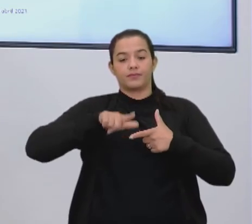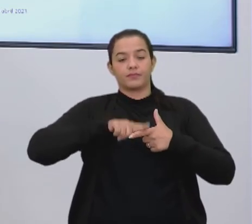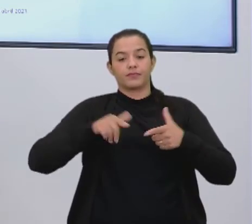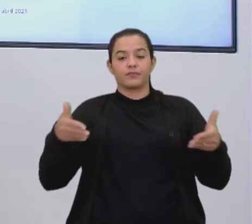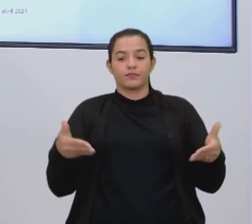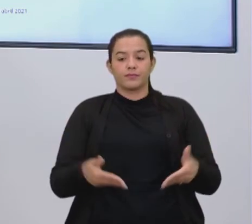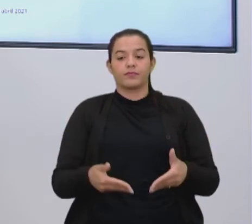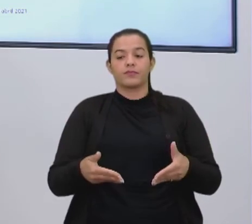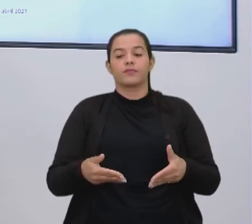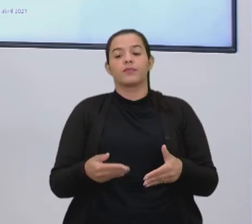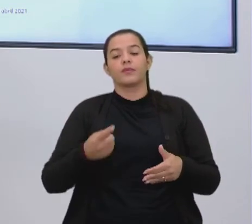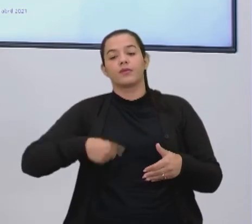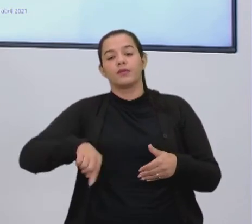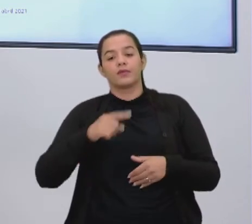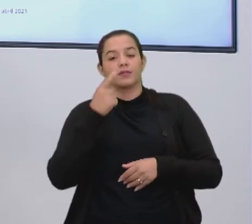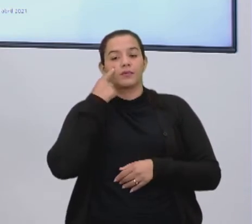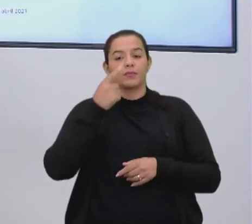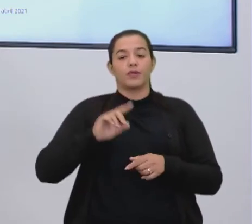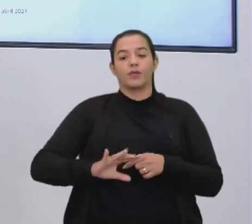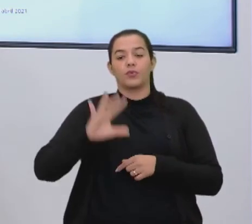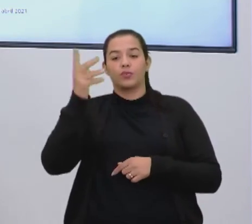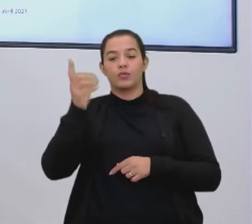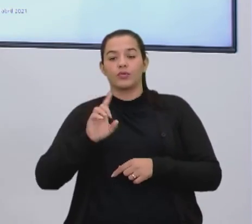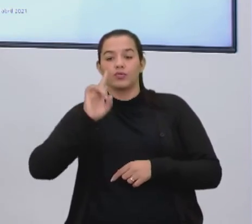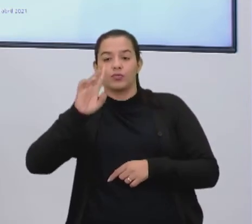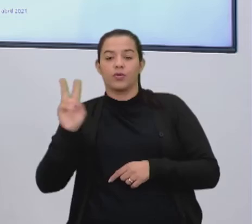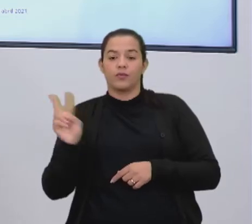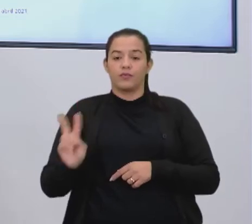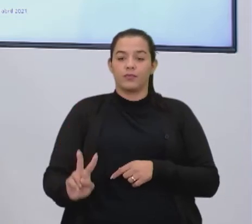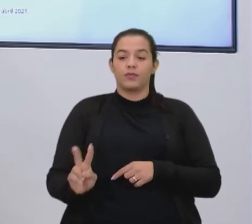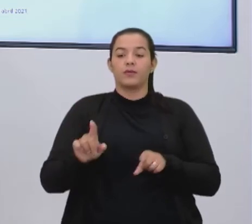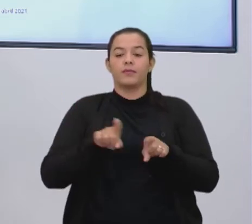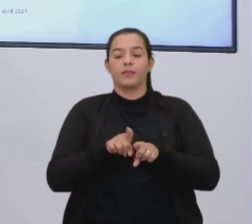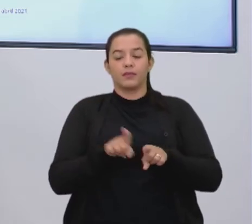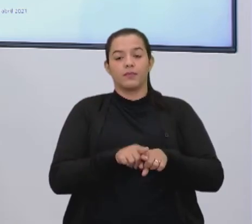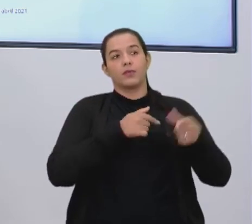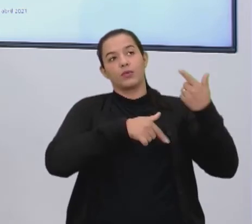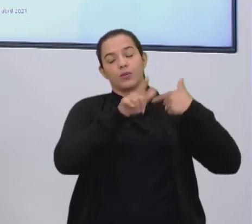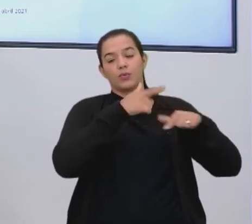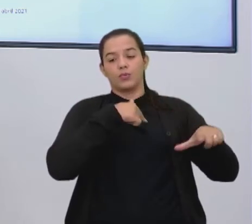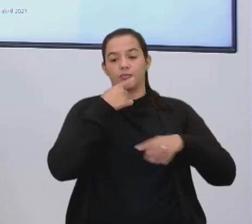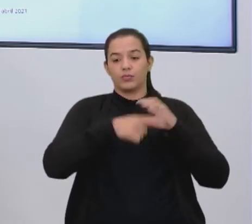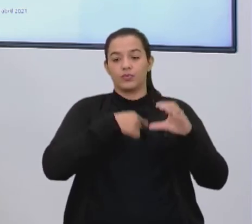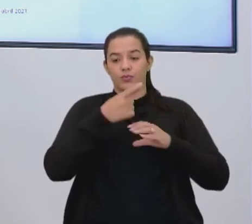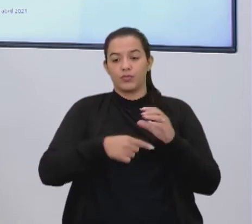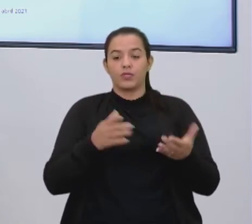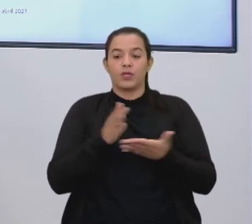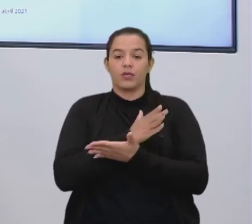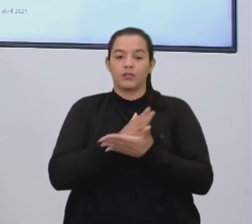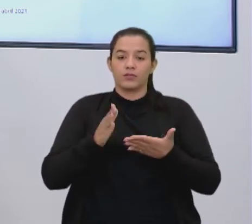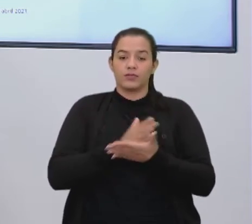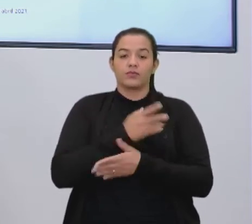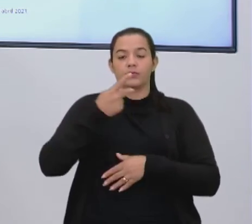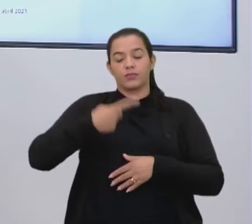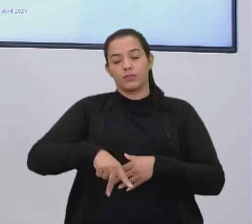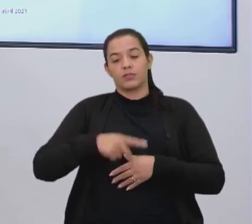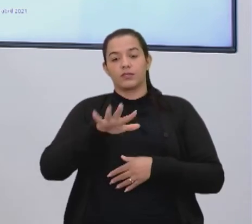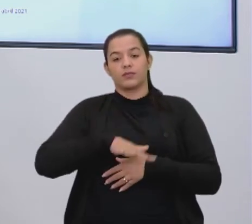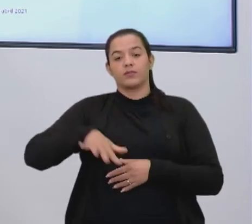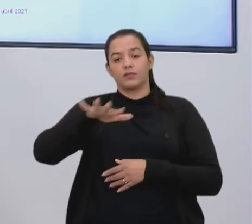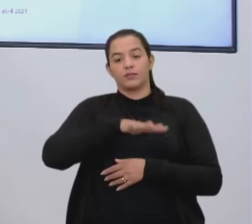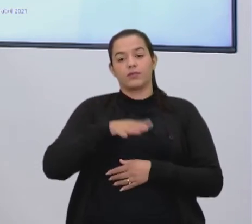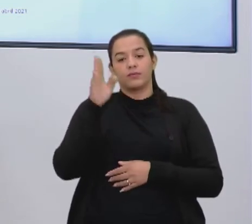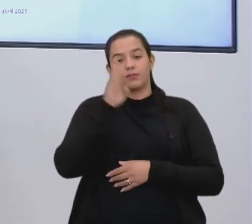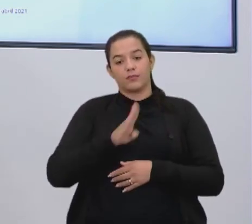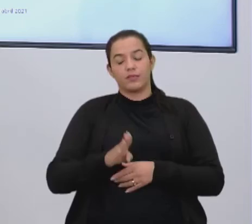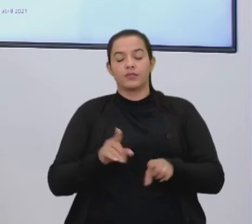É óbvio que isso não significa que esse problema só atinge a Venezuela, ele atinge, obviamente, outros lugares do mundo, inclusive algumas regiões do Brasil. Não dá pra gente dizer